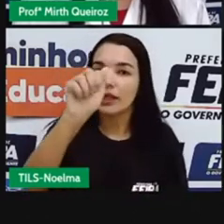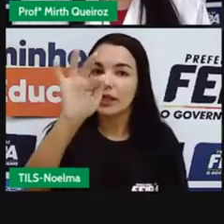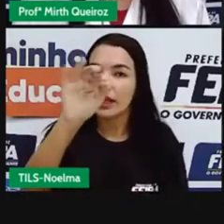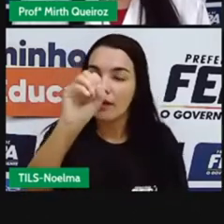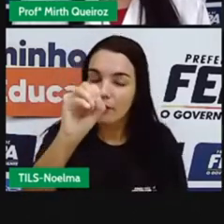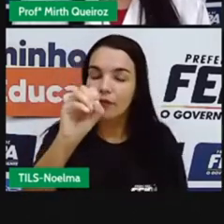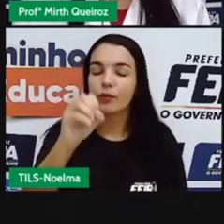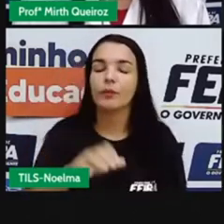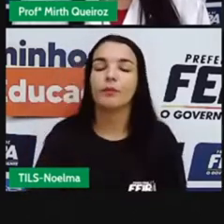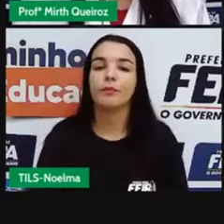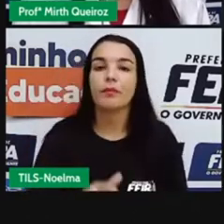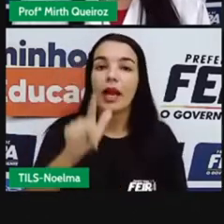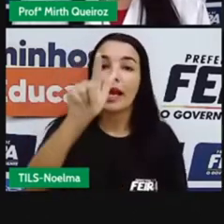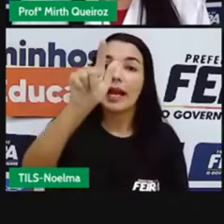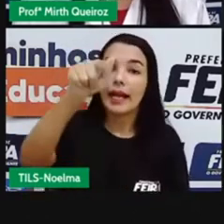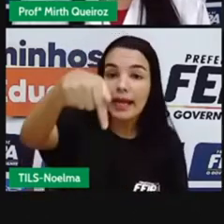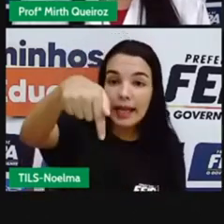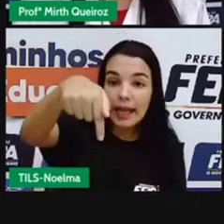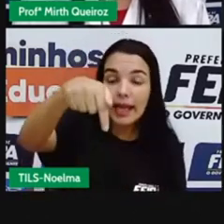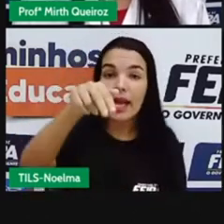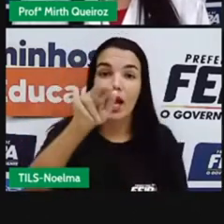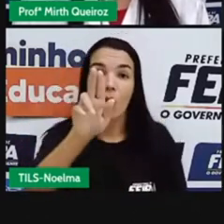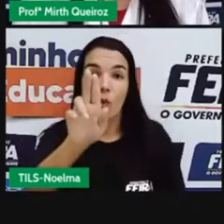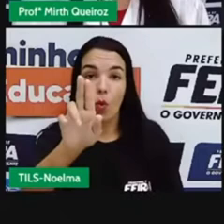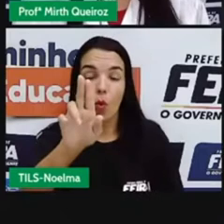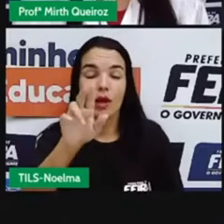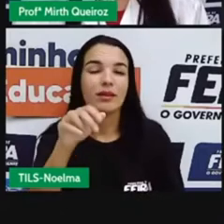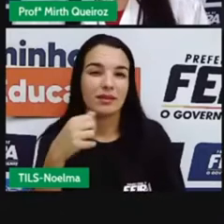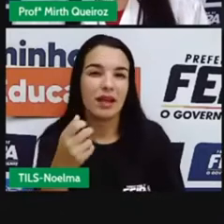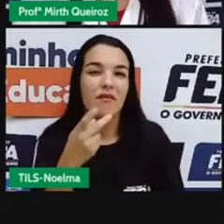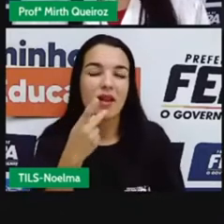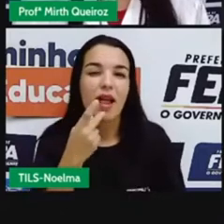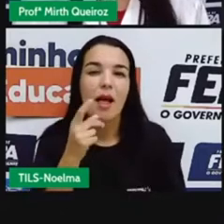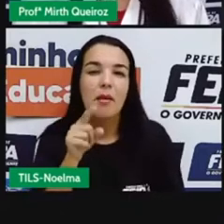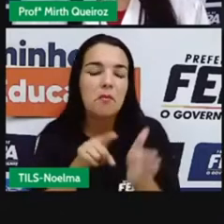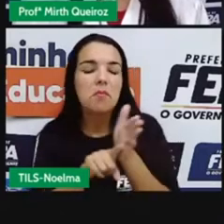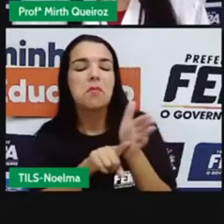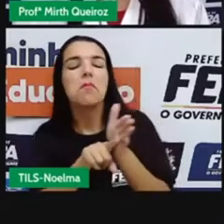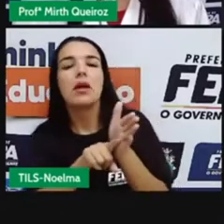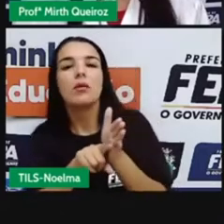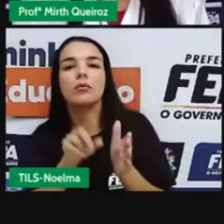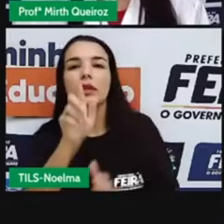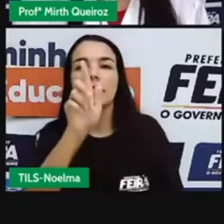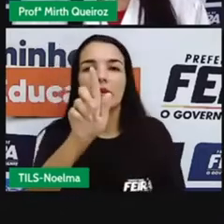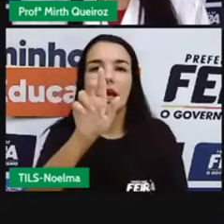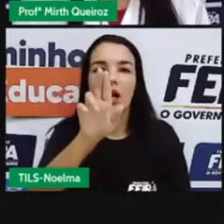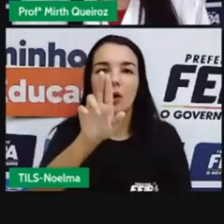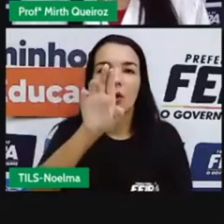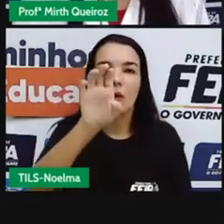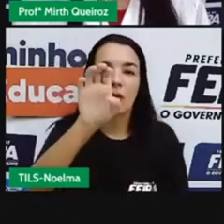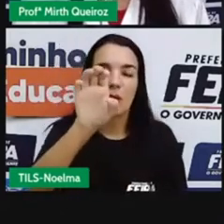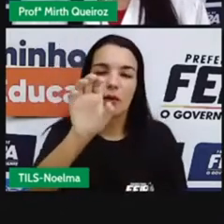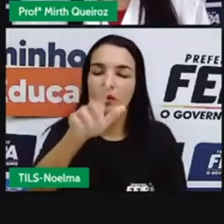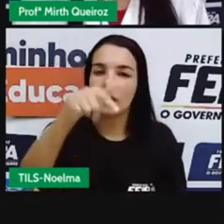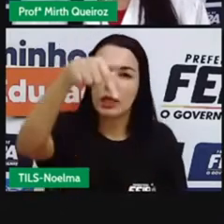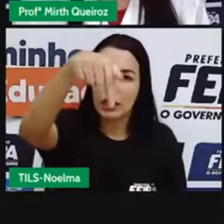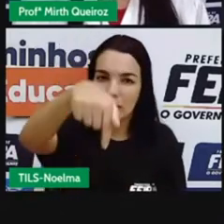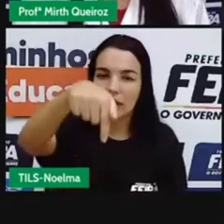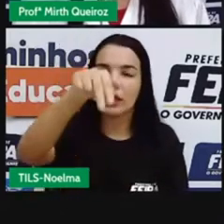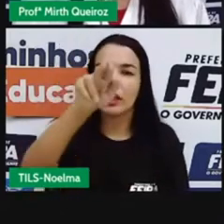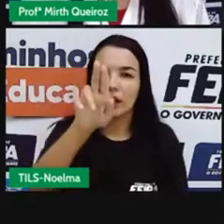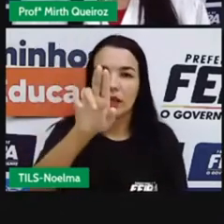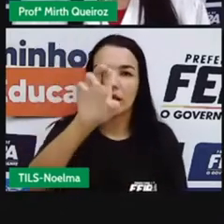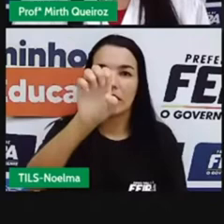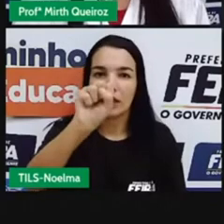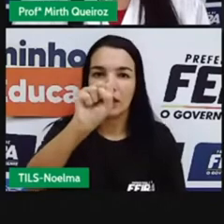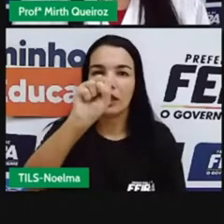um dígrafo, o Q1 é um dígrafo, porque quando a gente não fala questão, a gente fala questão. Então, apresenta aí